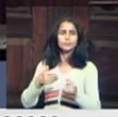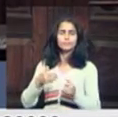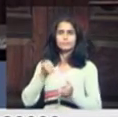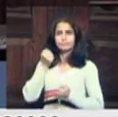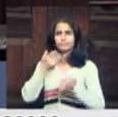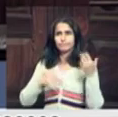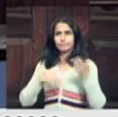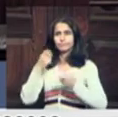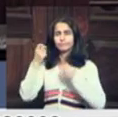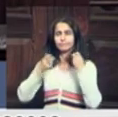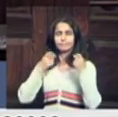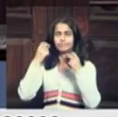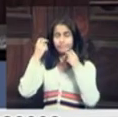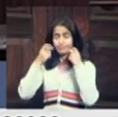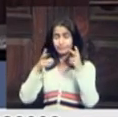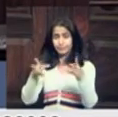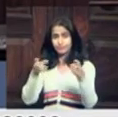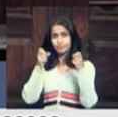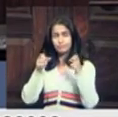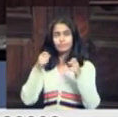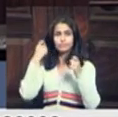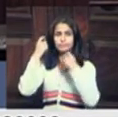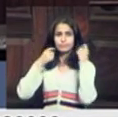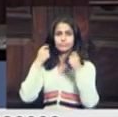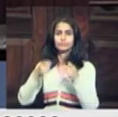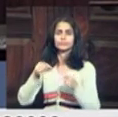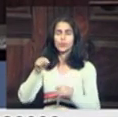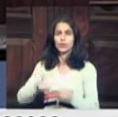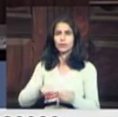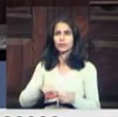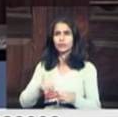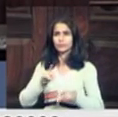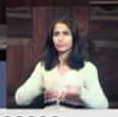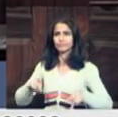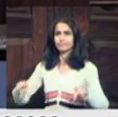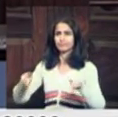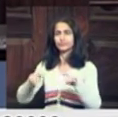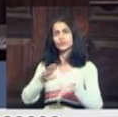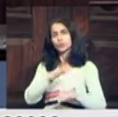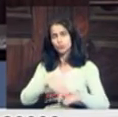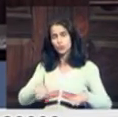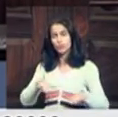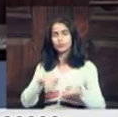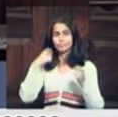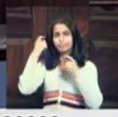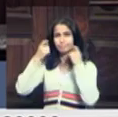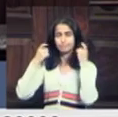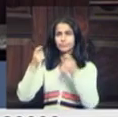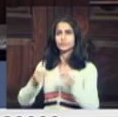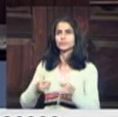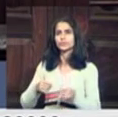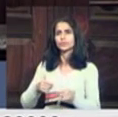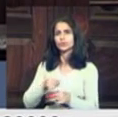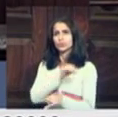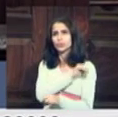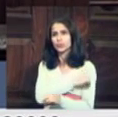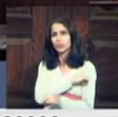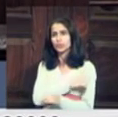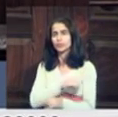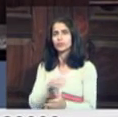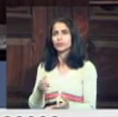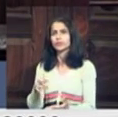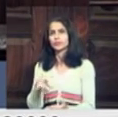estão preocupando muito os moradores da cidade do Rio de Janeiro e também cariocas e fluminenses. Presidente, nós